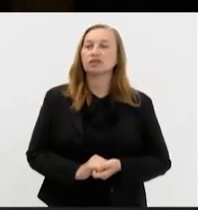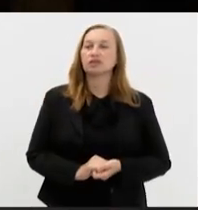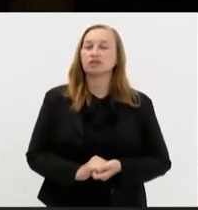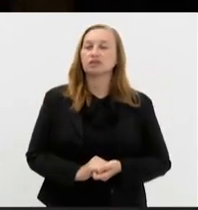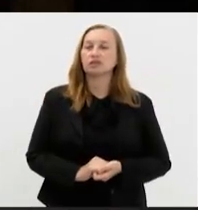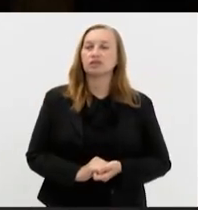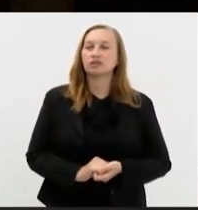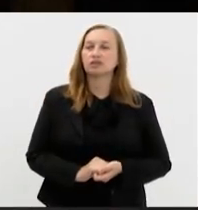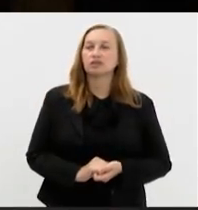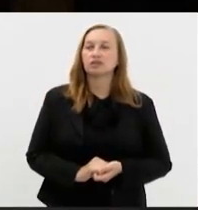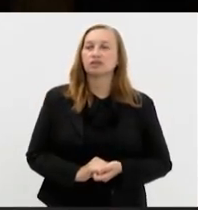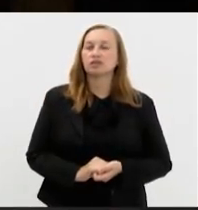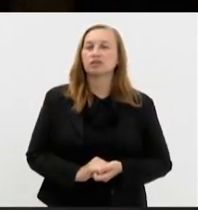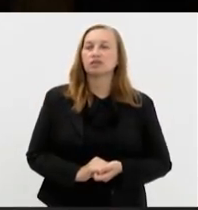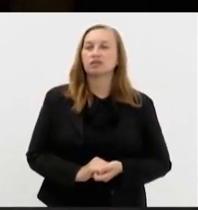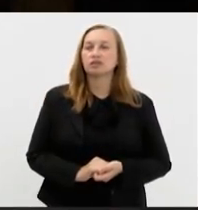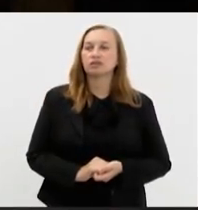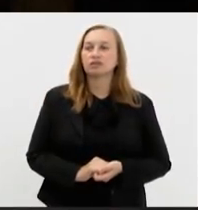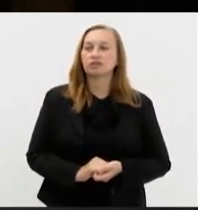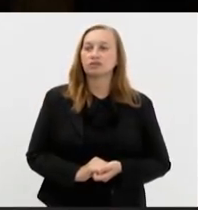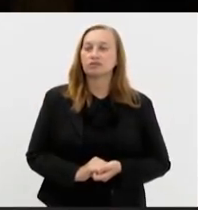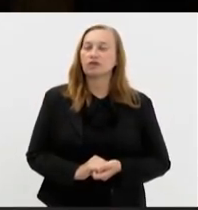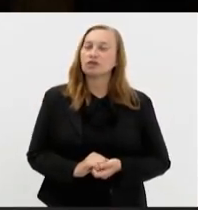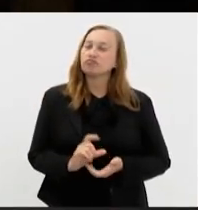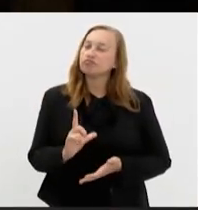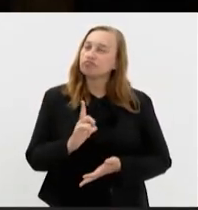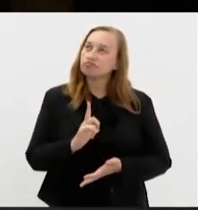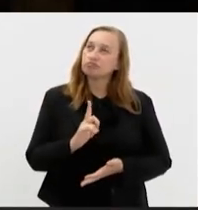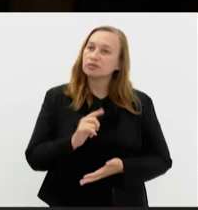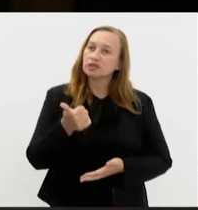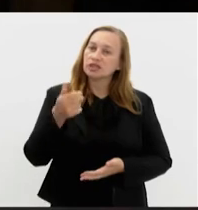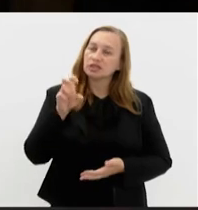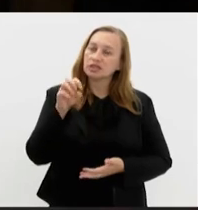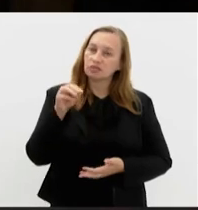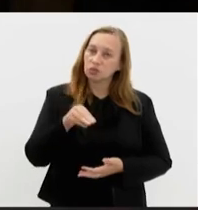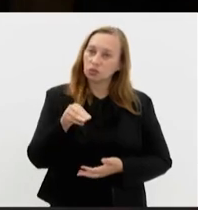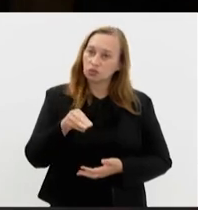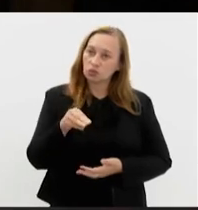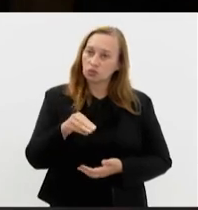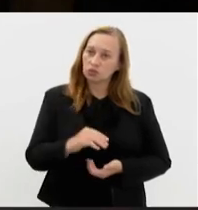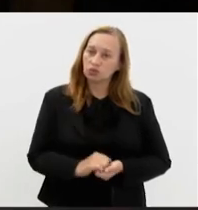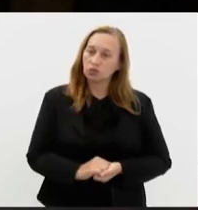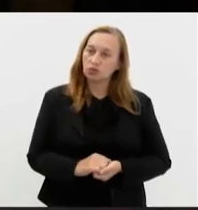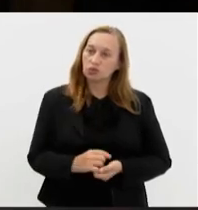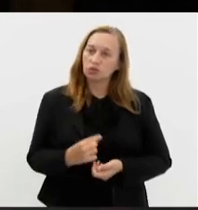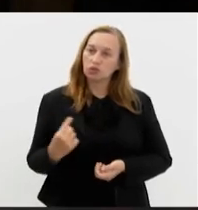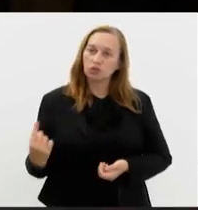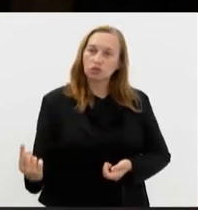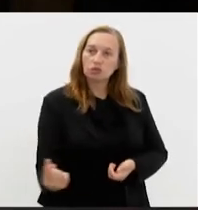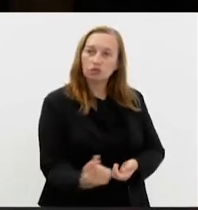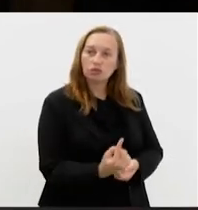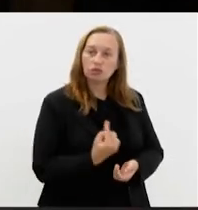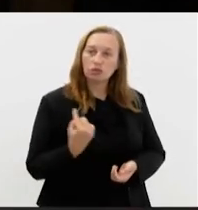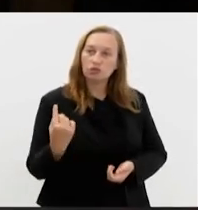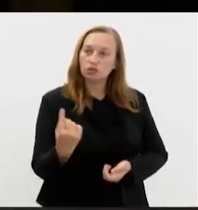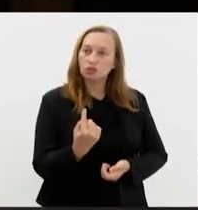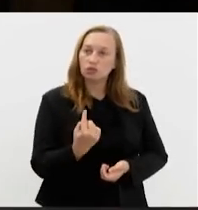não ela foi proferida tem 15 minutos somos